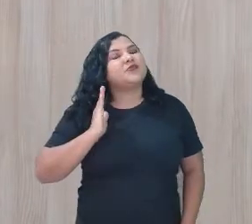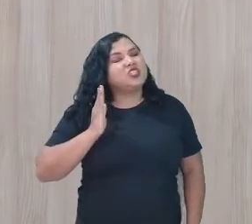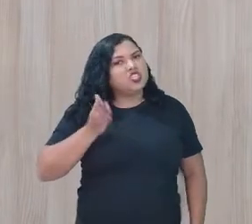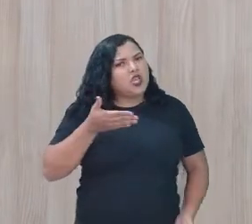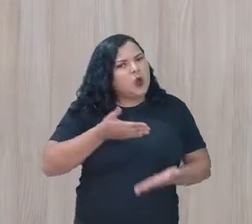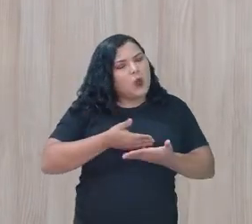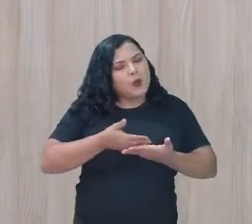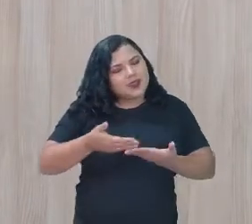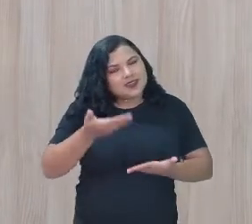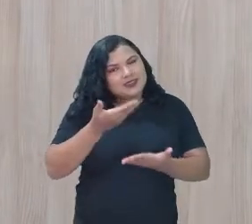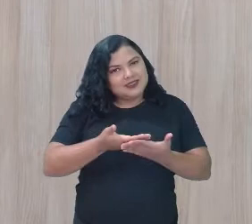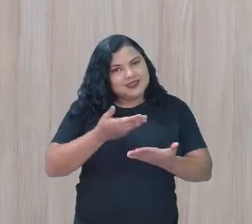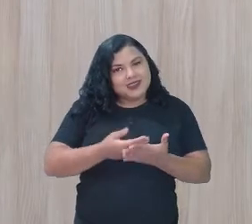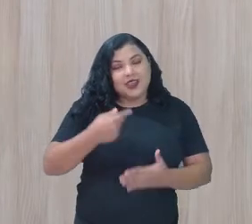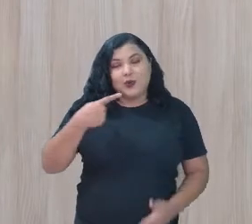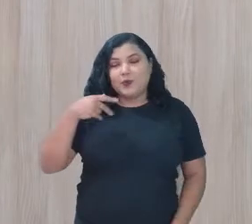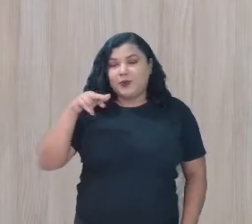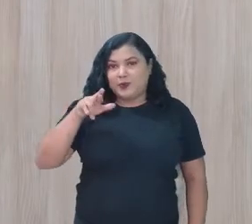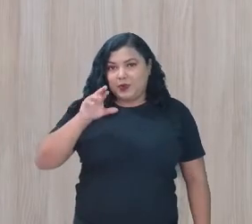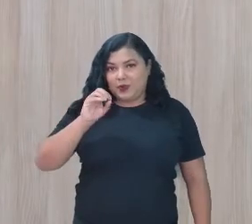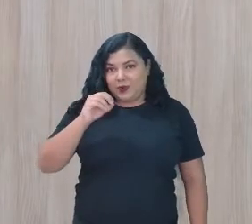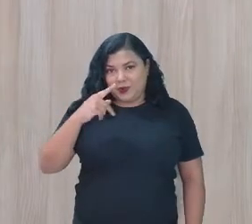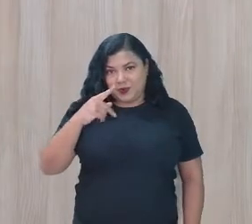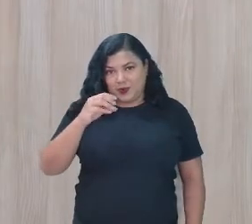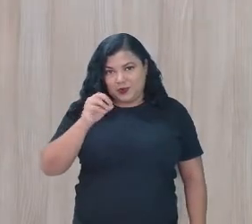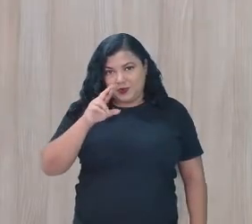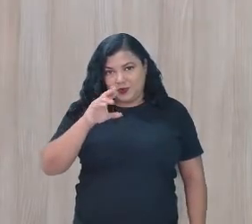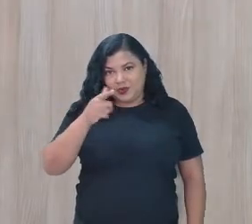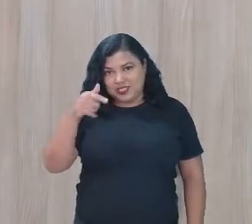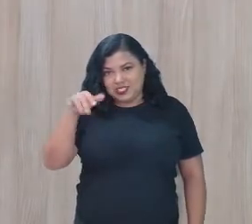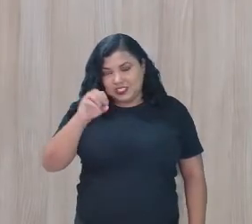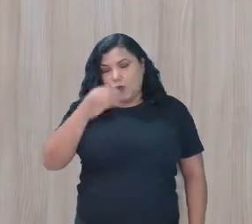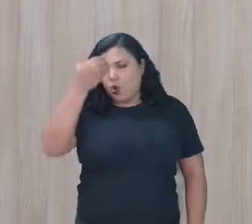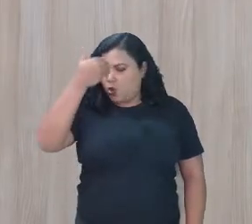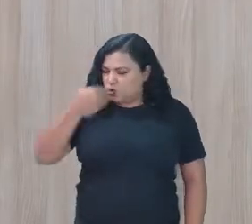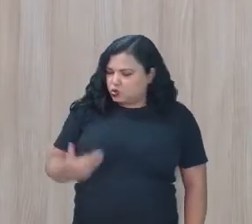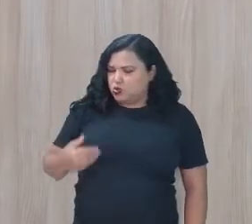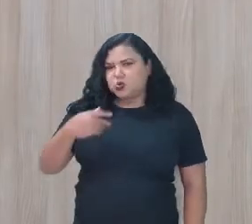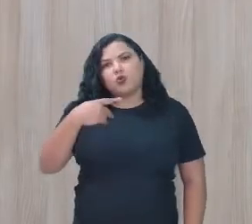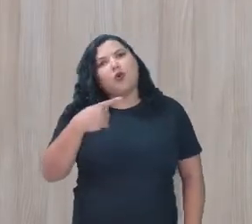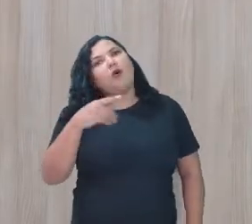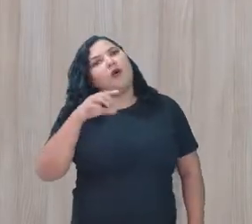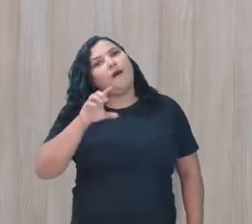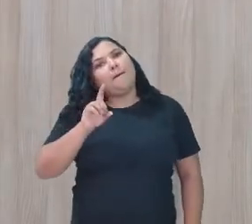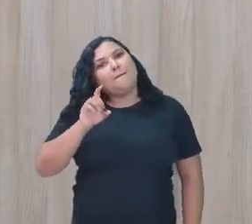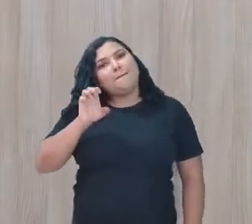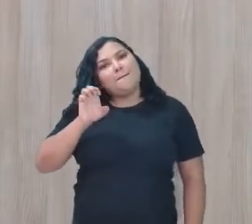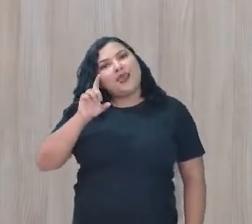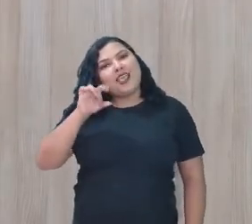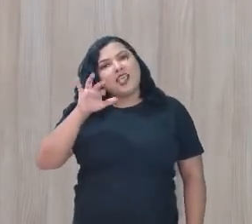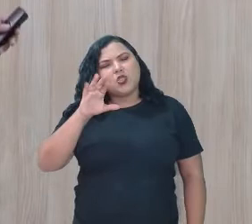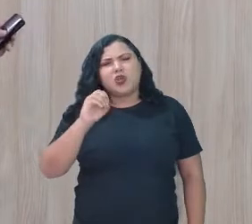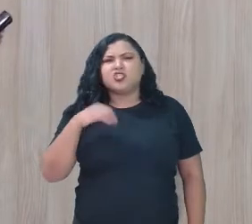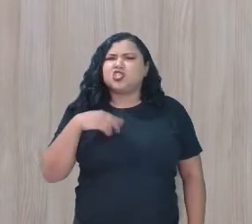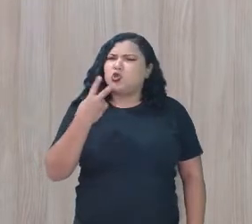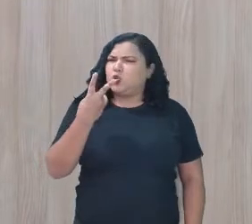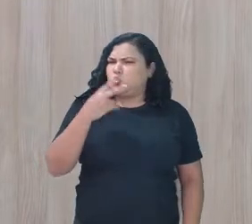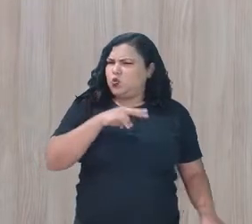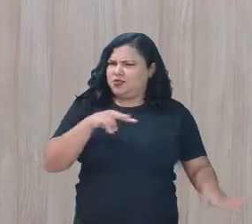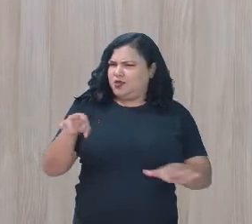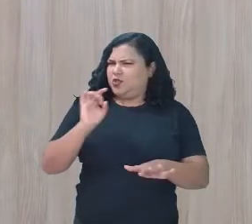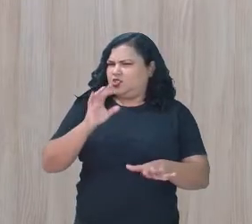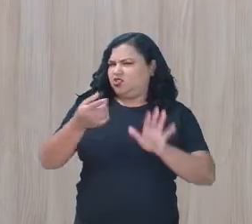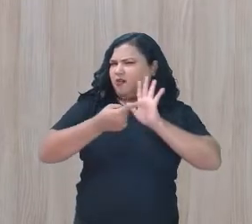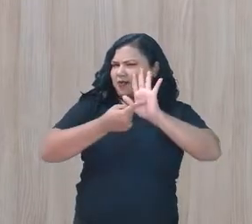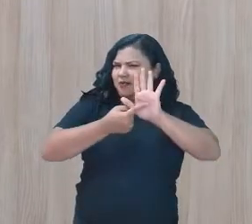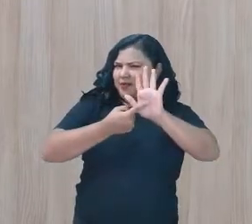dar continuidade aos nossos estudos, tá? Me chamo Pedro Vitor, acho que eu vou ficar falando isso, Dininho, por uns 2 semanas só, né?